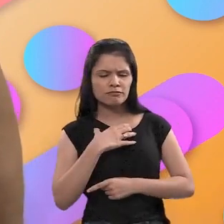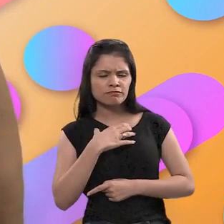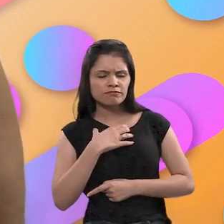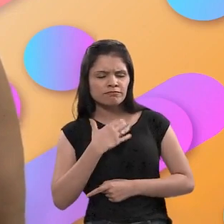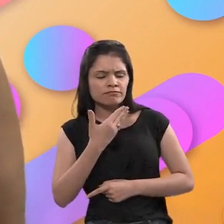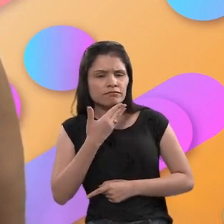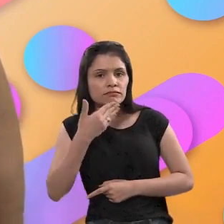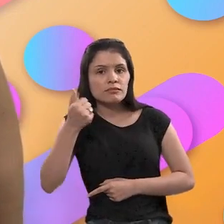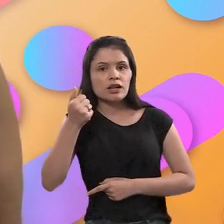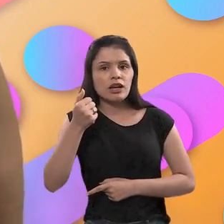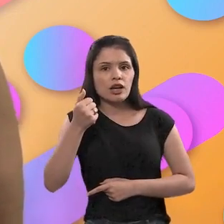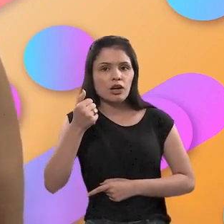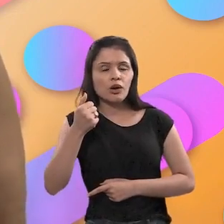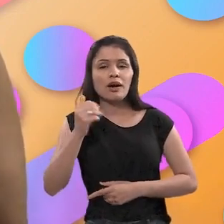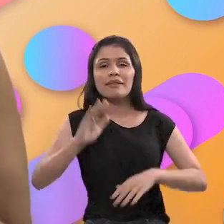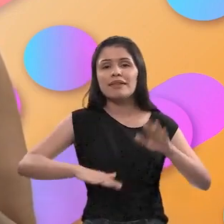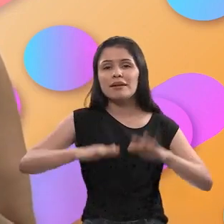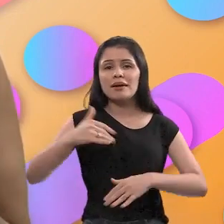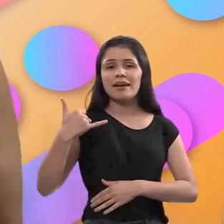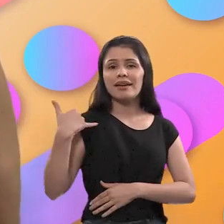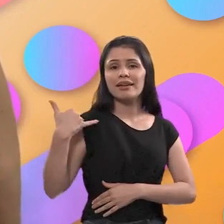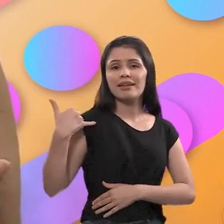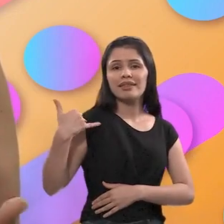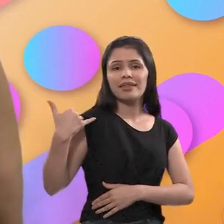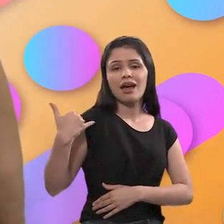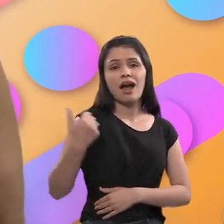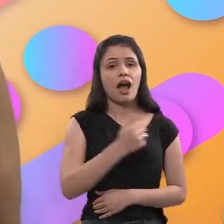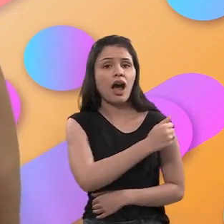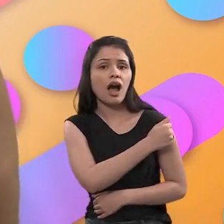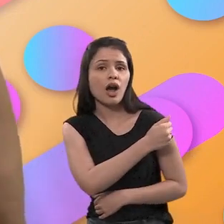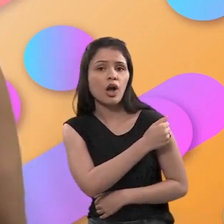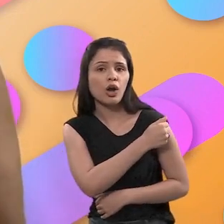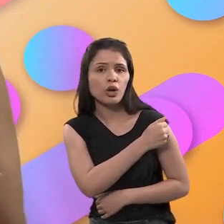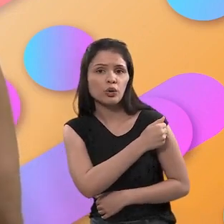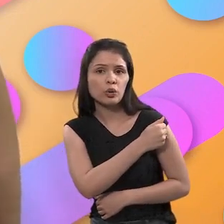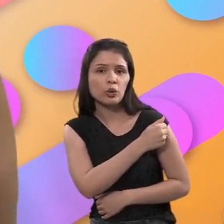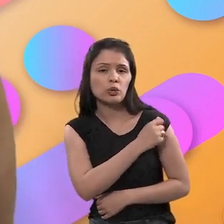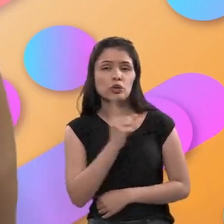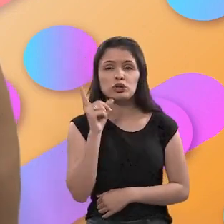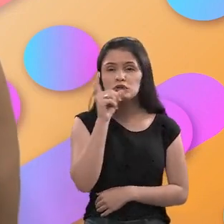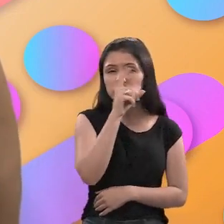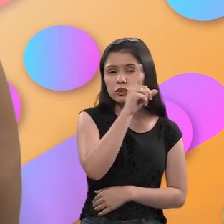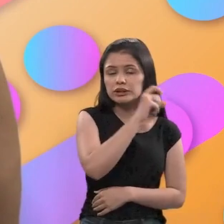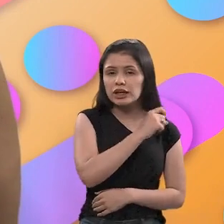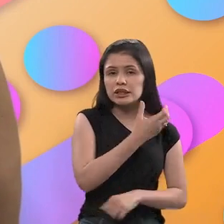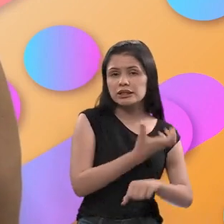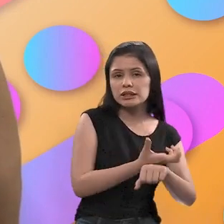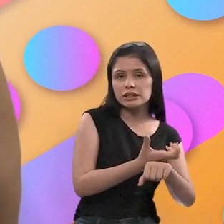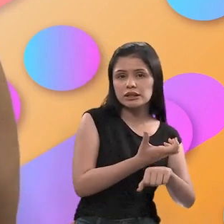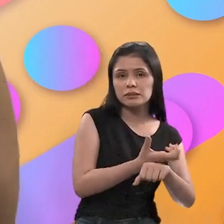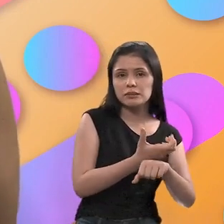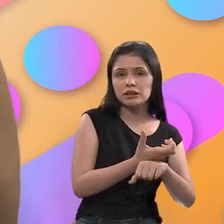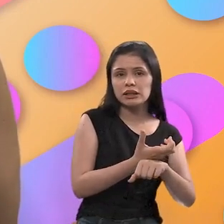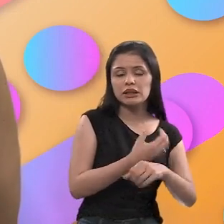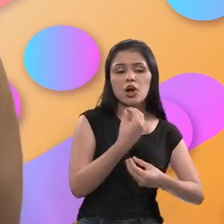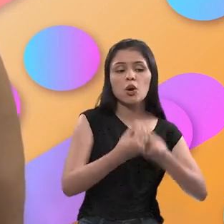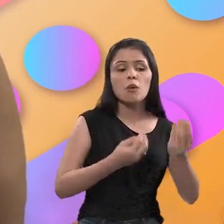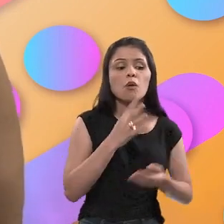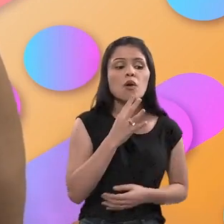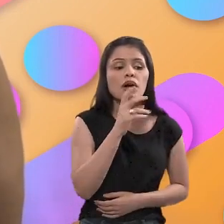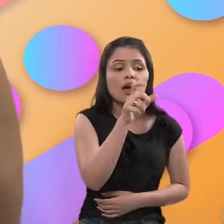com a complexidade das disciplinas, com quanto ele conhece aqueles conteúdos, tudo isso vai estar implicado. Então,